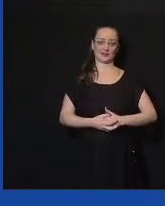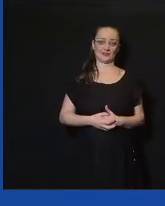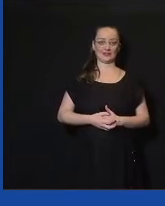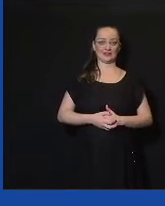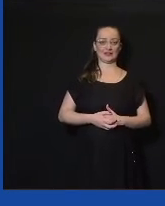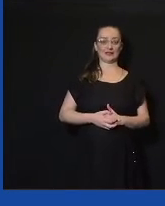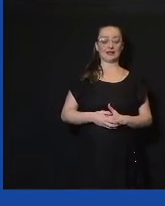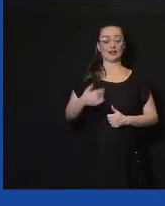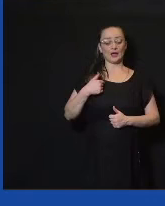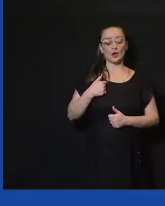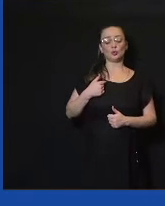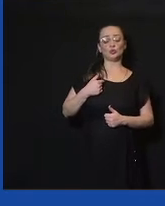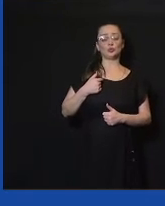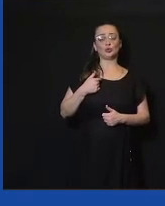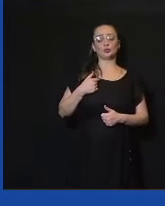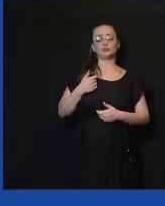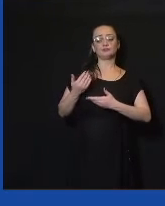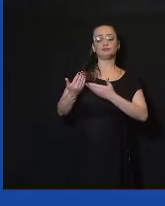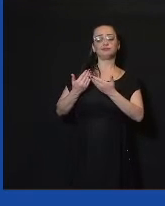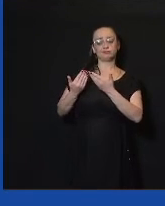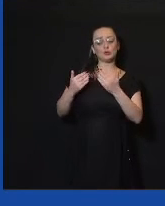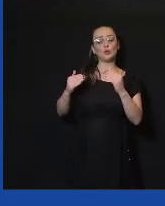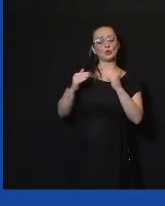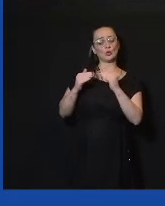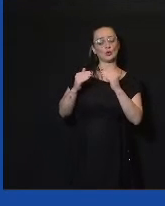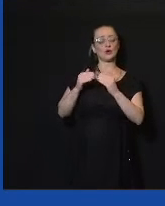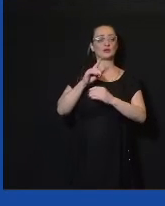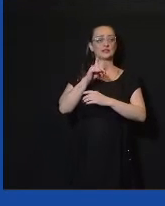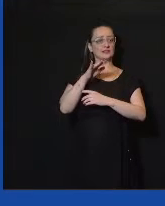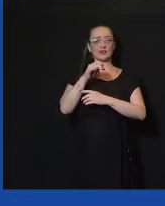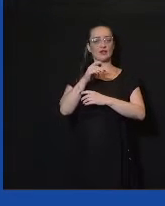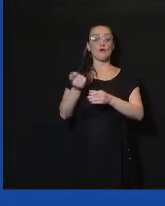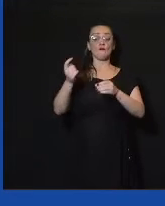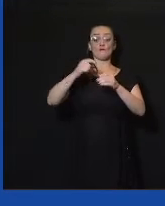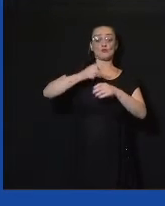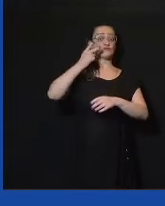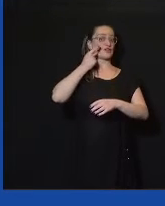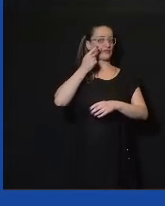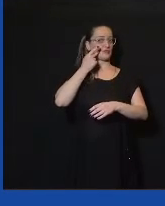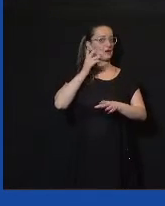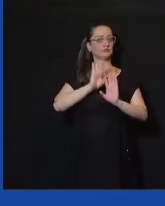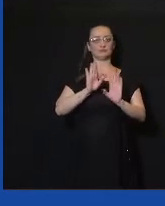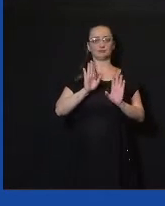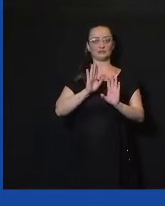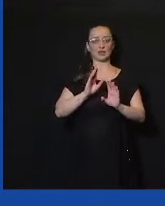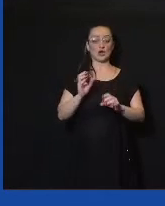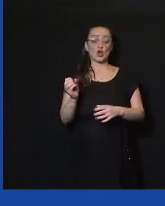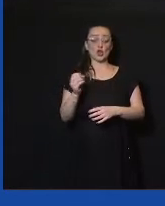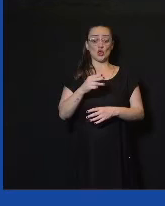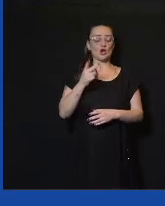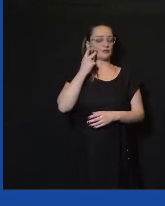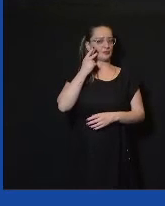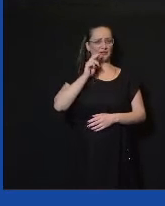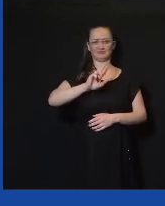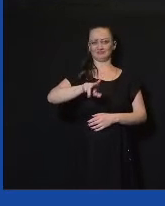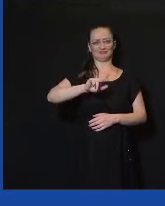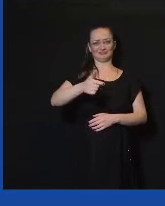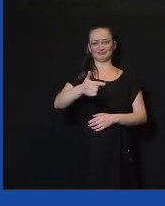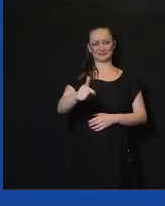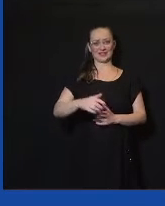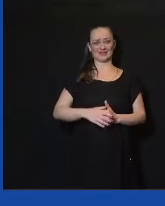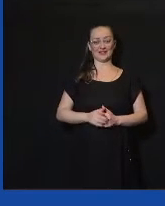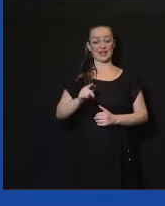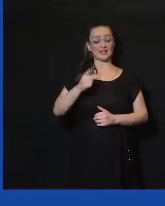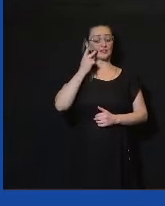eu compartilho com o Zezé, eu acho que não tem que voltar ao normal, não existe o novo normal. Foi essa normalidade, entre aspas, que